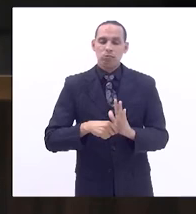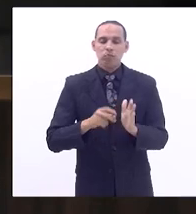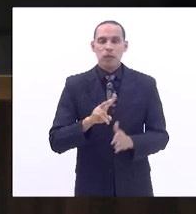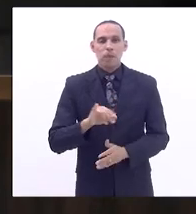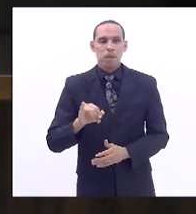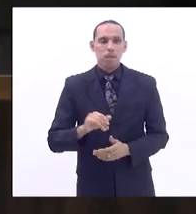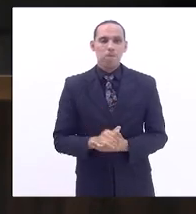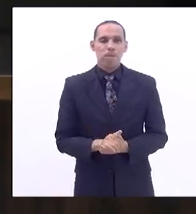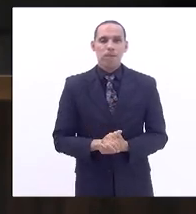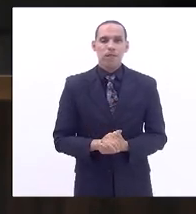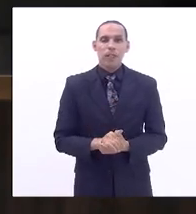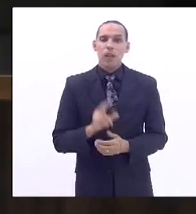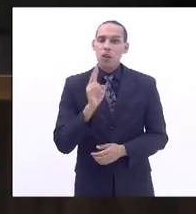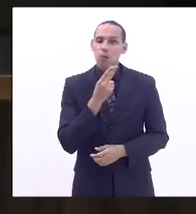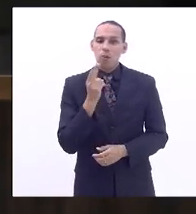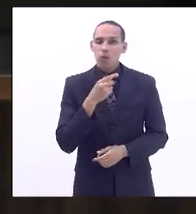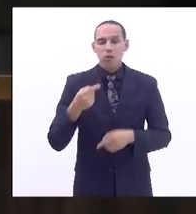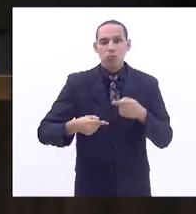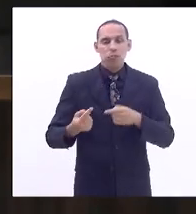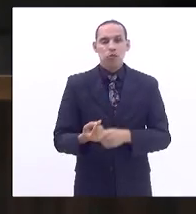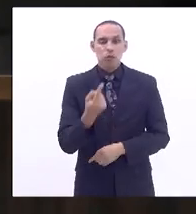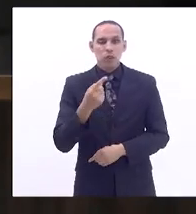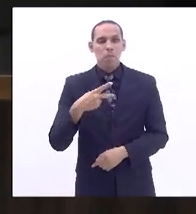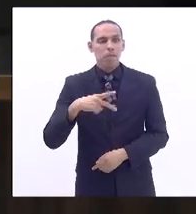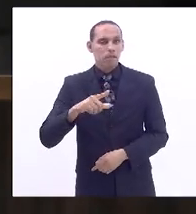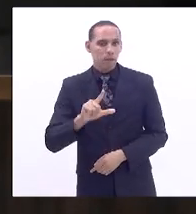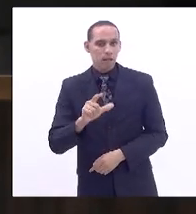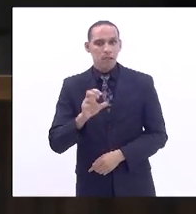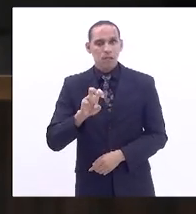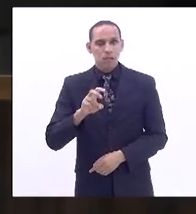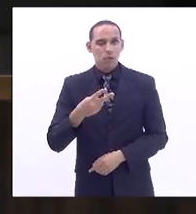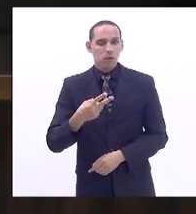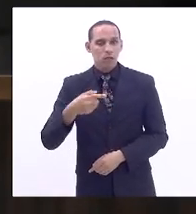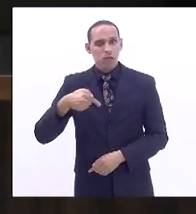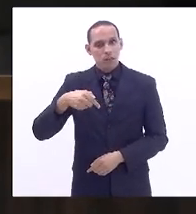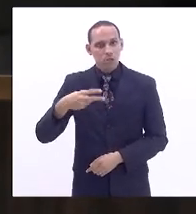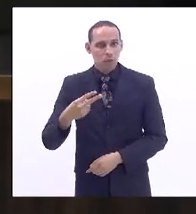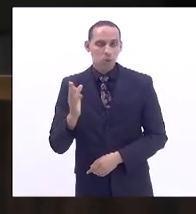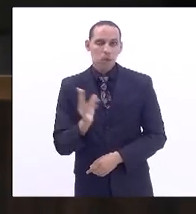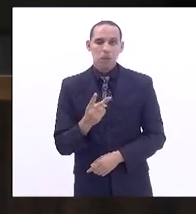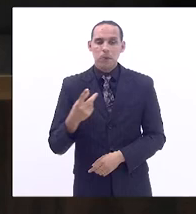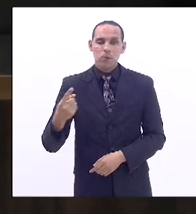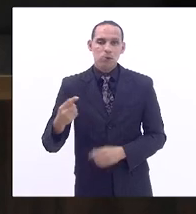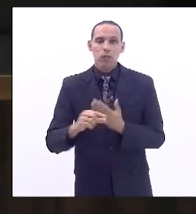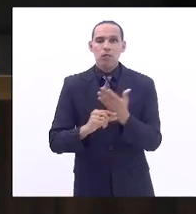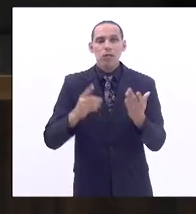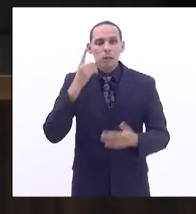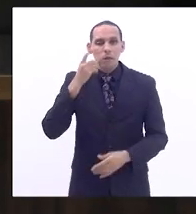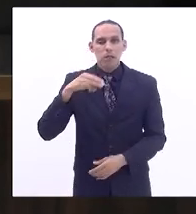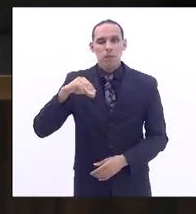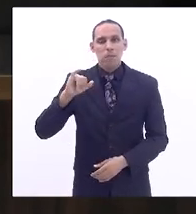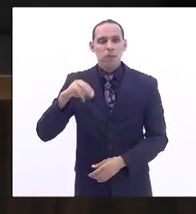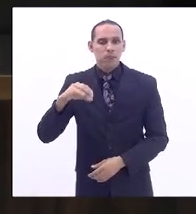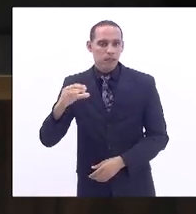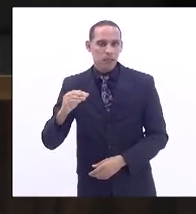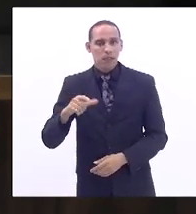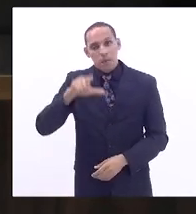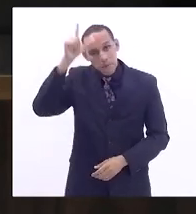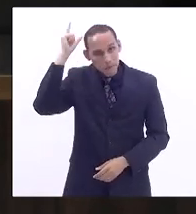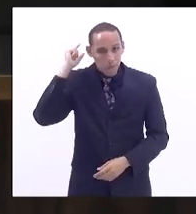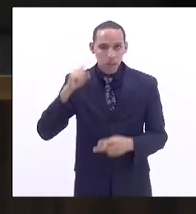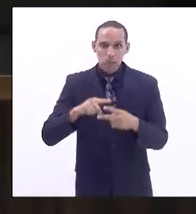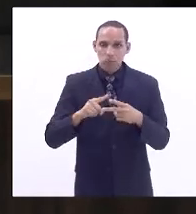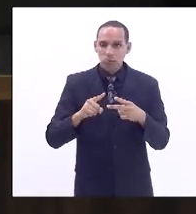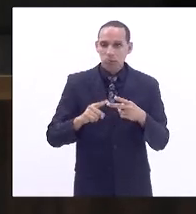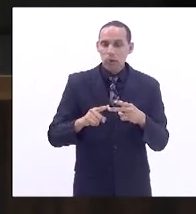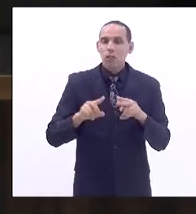autógrafo em regime de urgência em discussão única projeto de lei 5272 e 21 de autoria do deputado Carlos minc no Spawn que